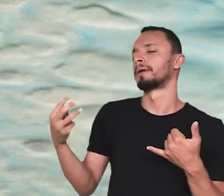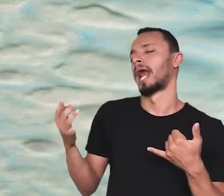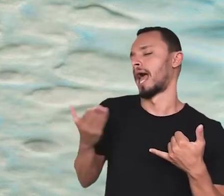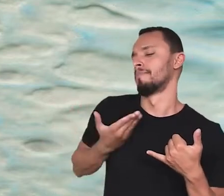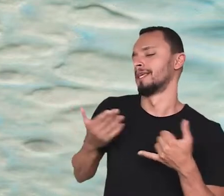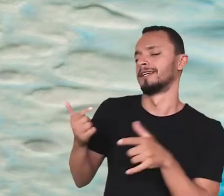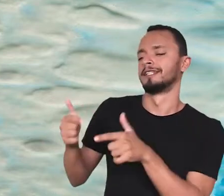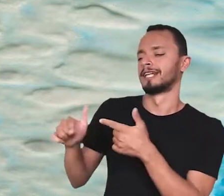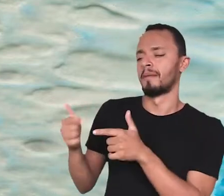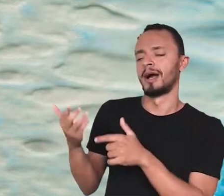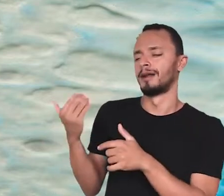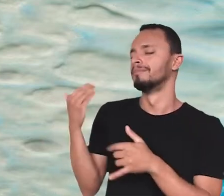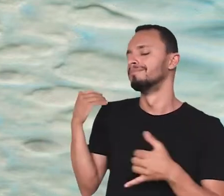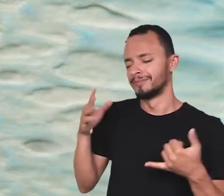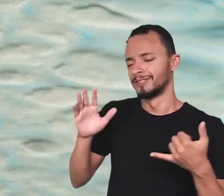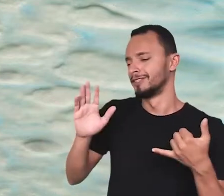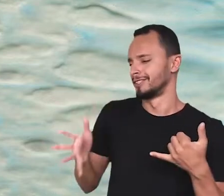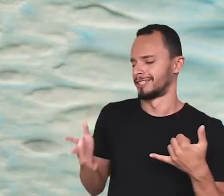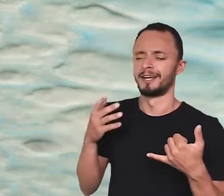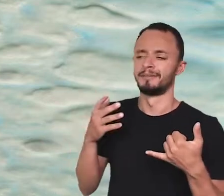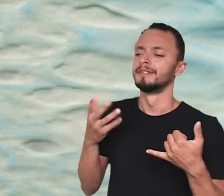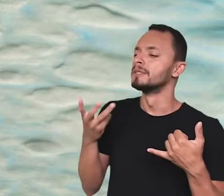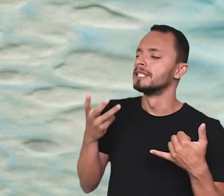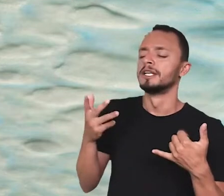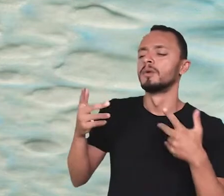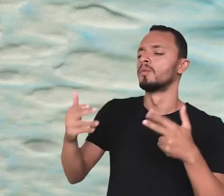deveria ser tão grande como o mar, né?